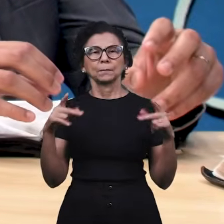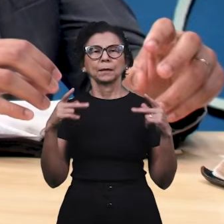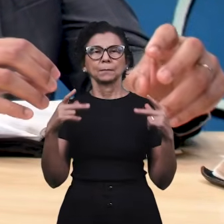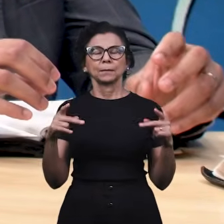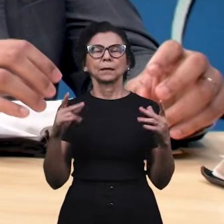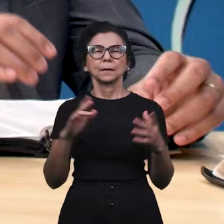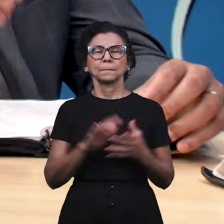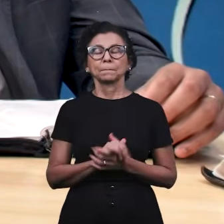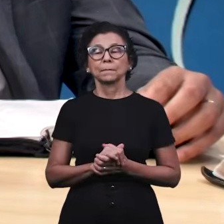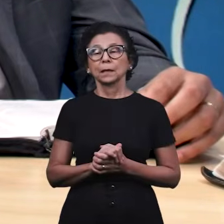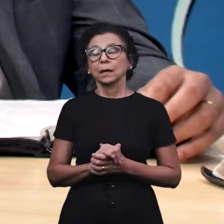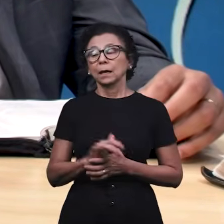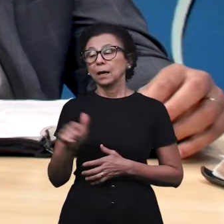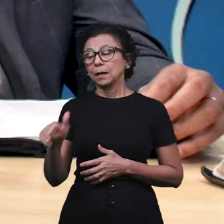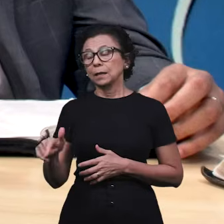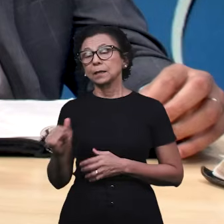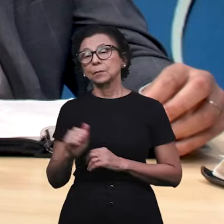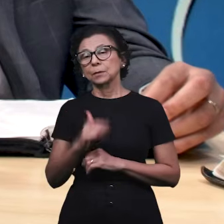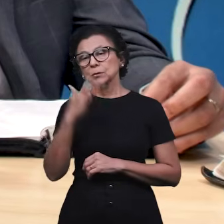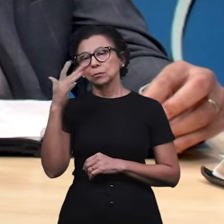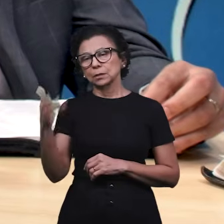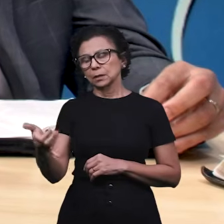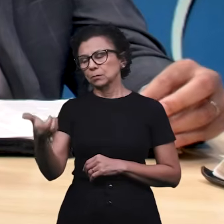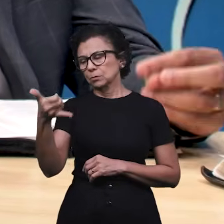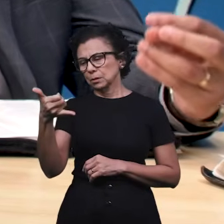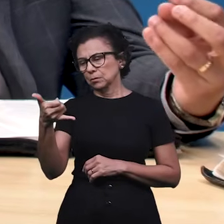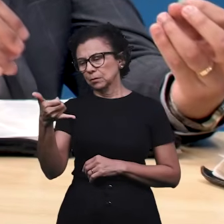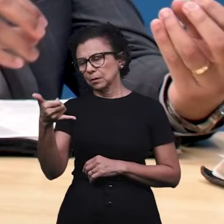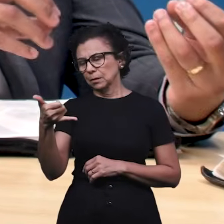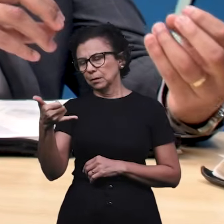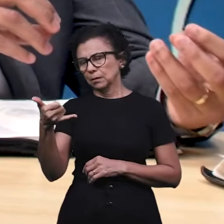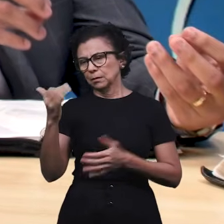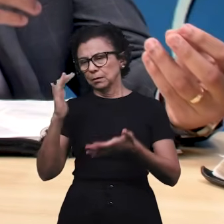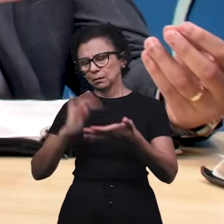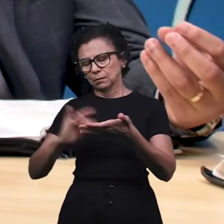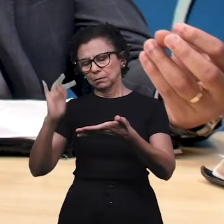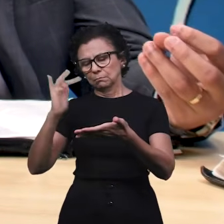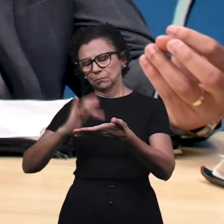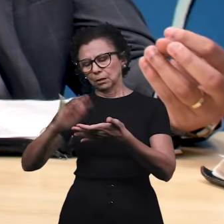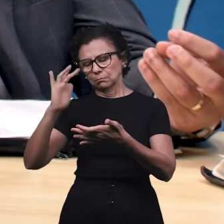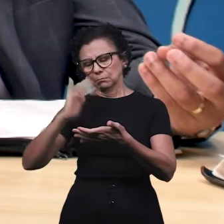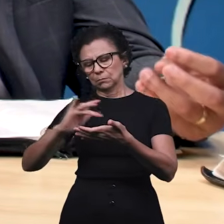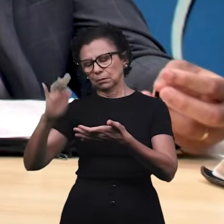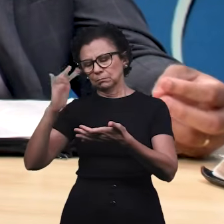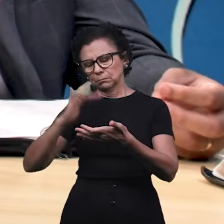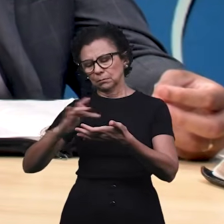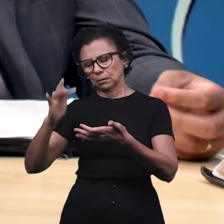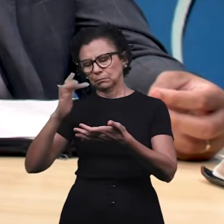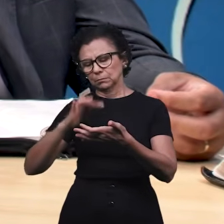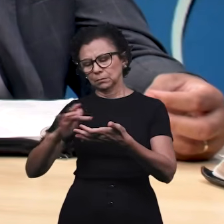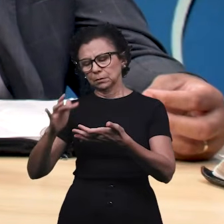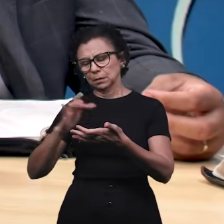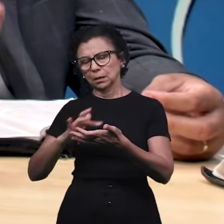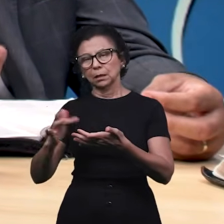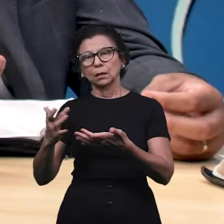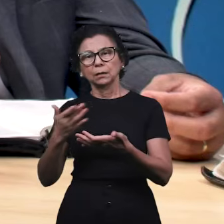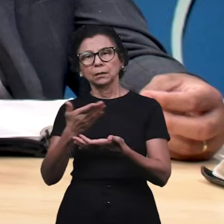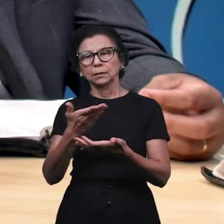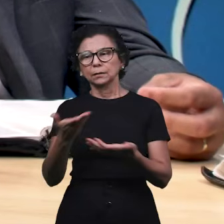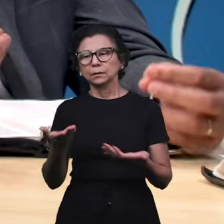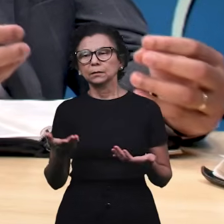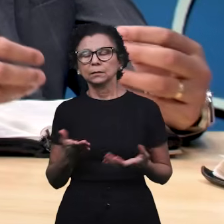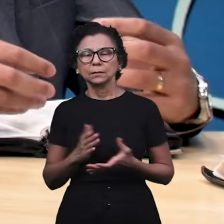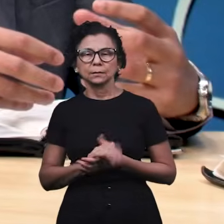da palavra, que na escolha do louvor após a palavra, não consegue escolher dentro de um ponto-chave